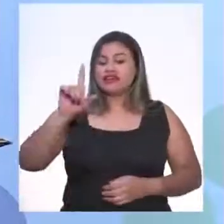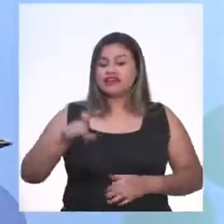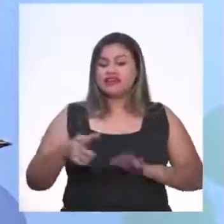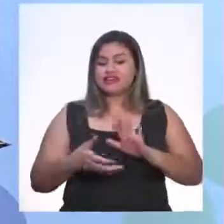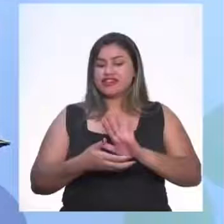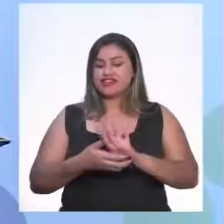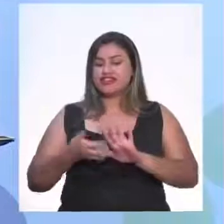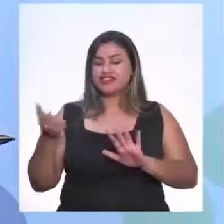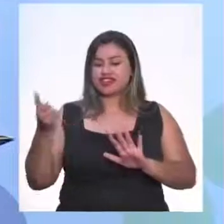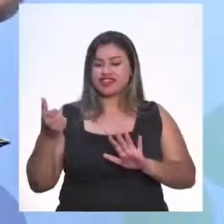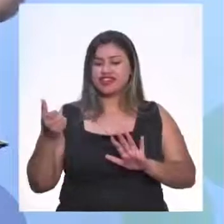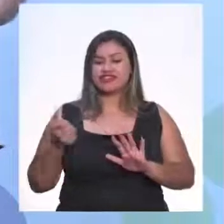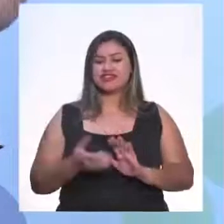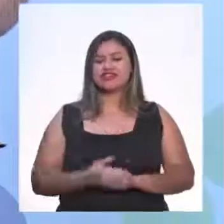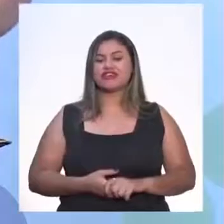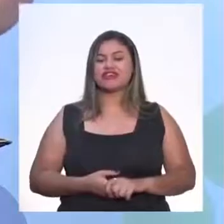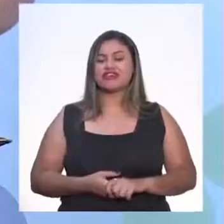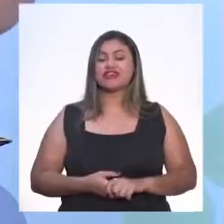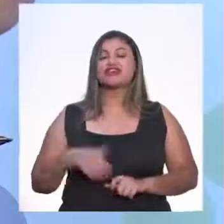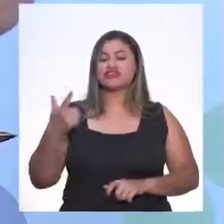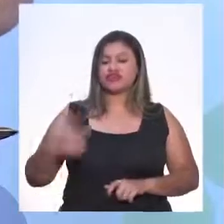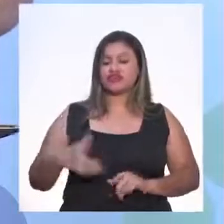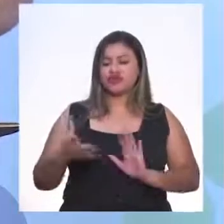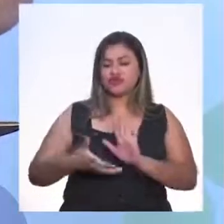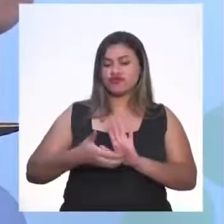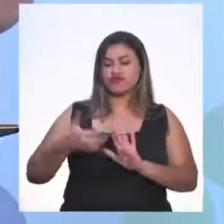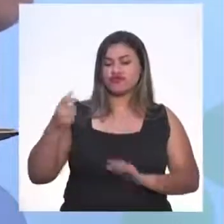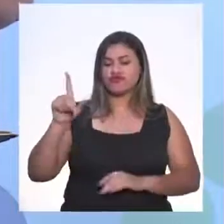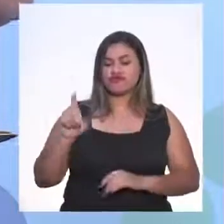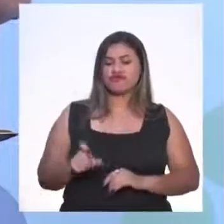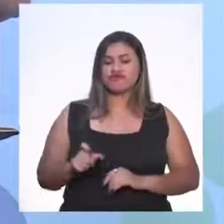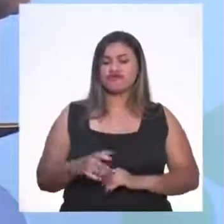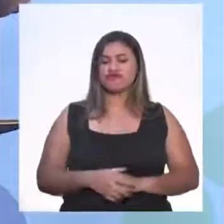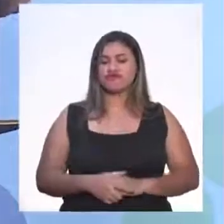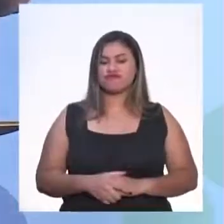daqui e eu tiro um X do outro lado.